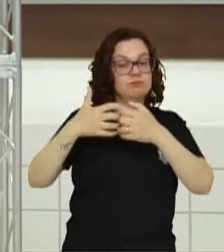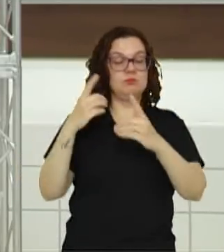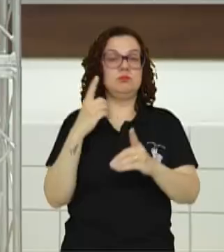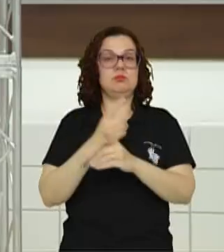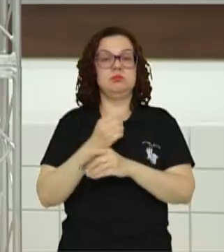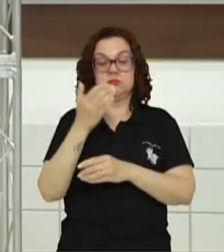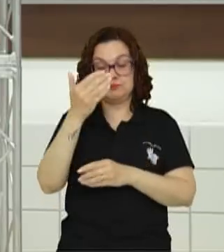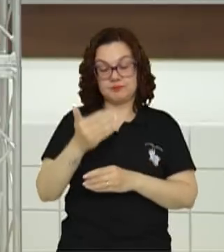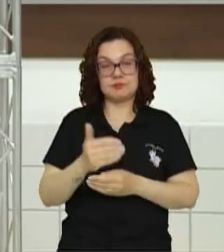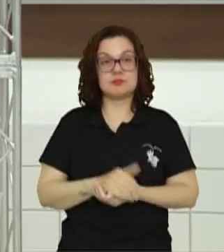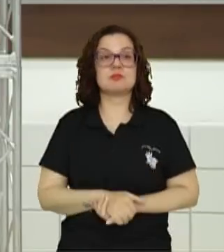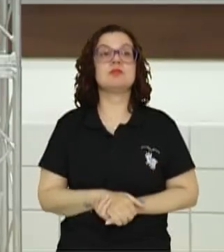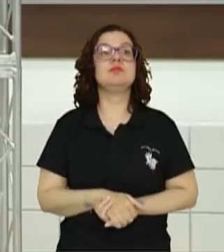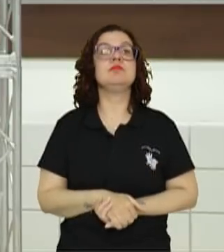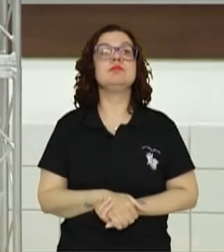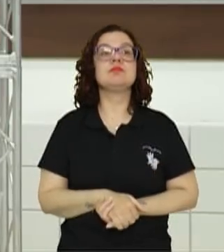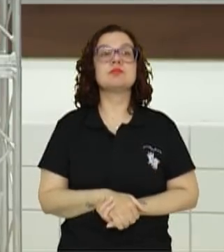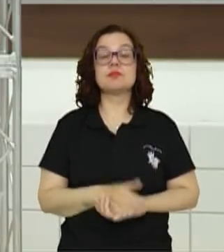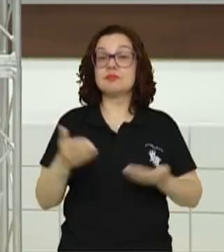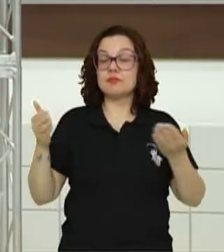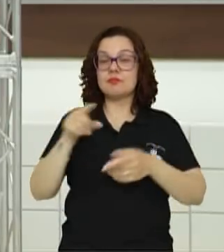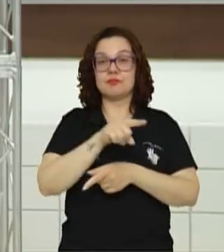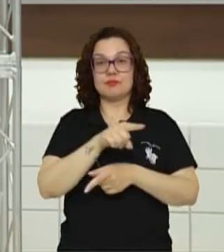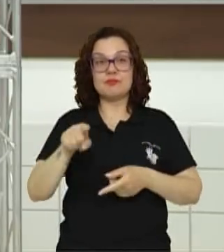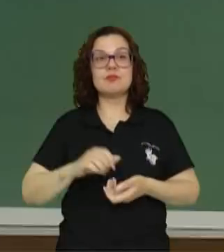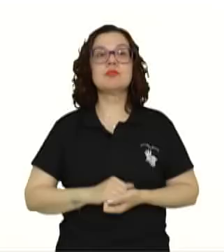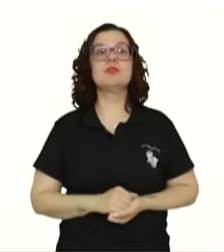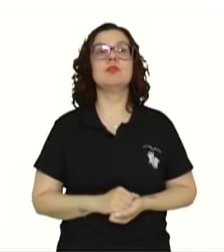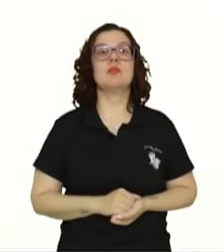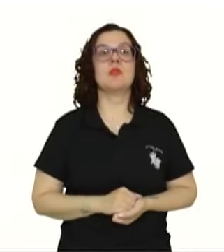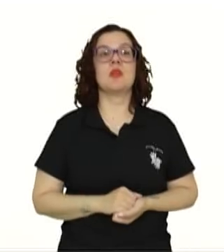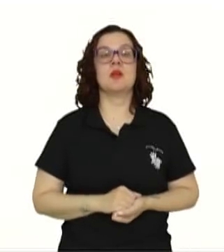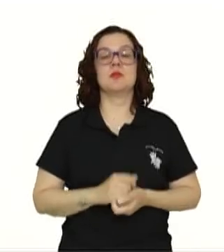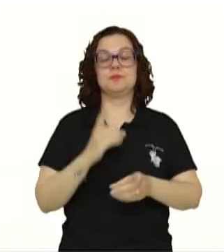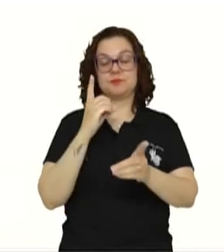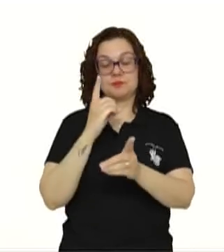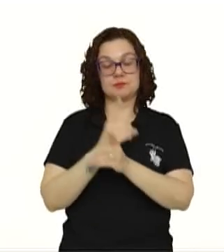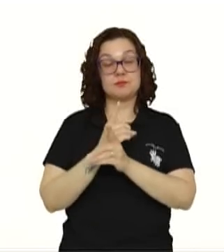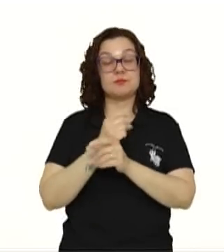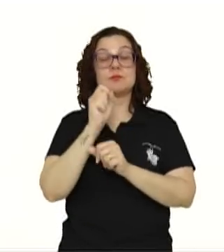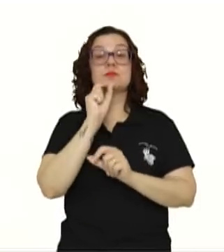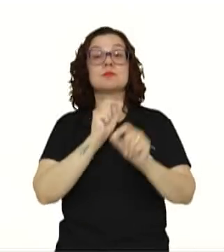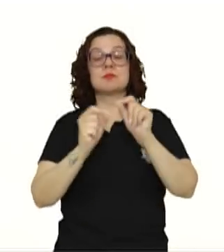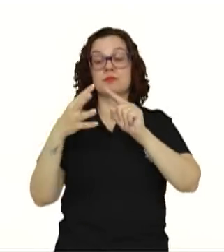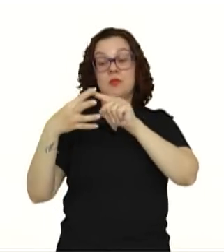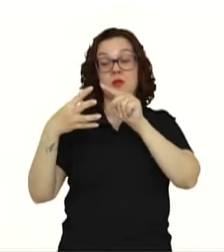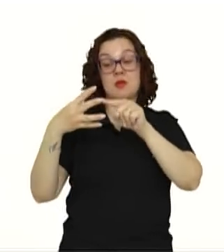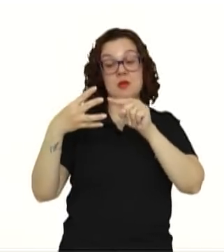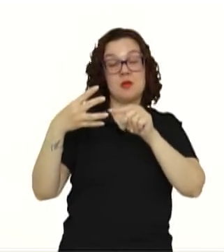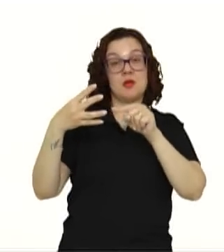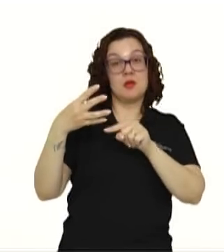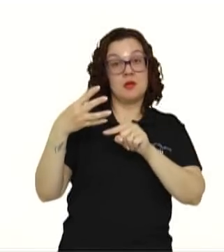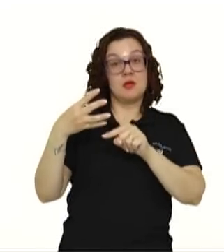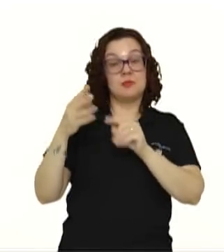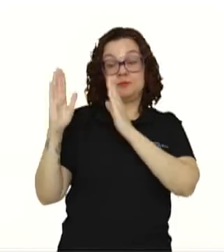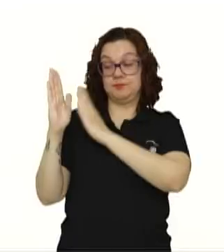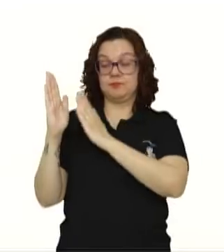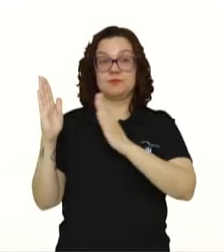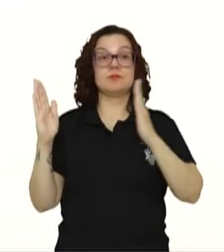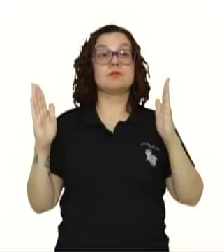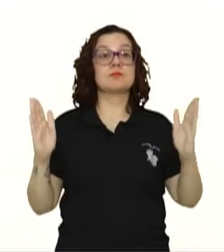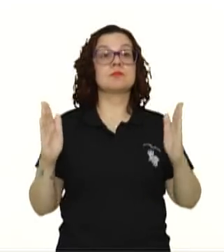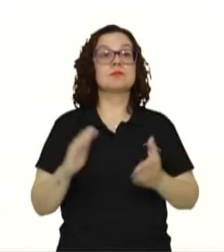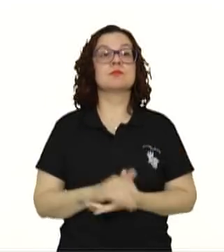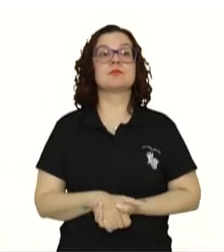sequência dessas. Agora é com vocês. Eu quero que vocês definam os 4 primeiros termos da